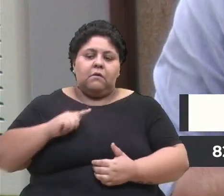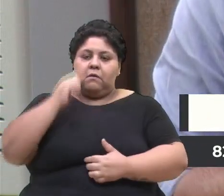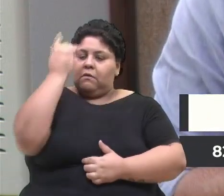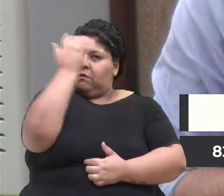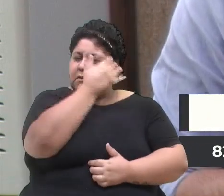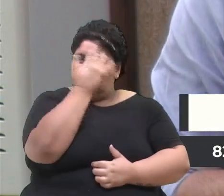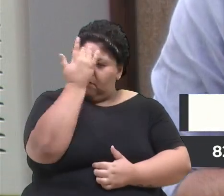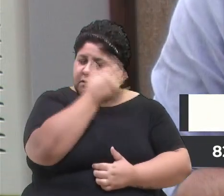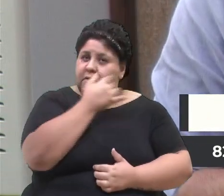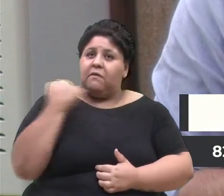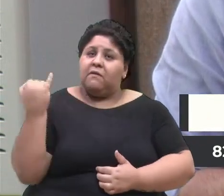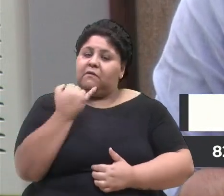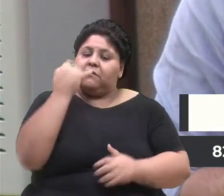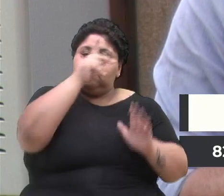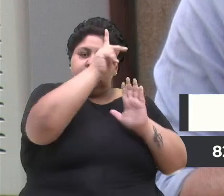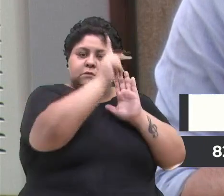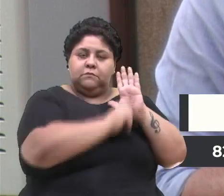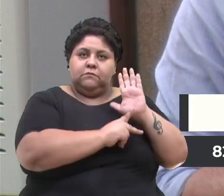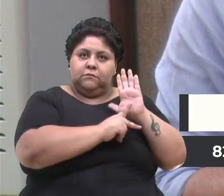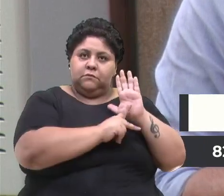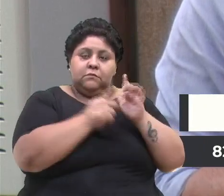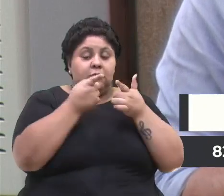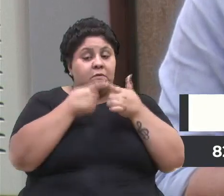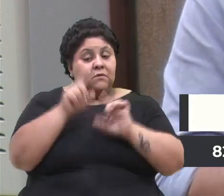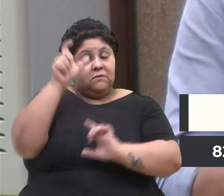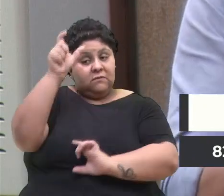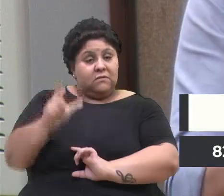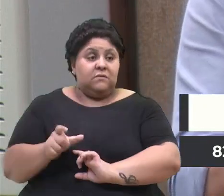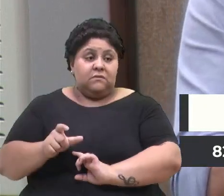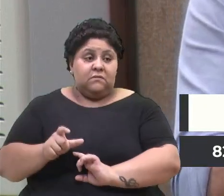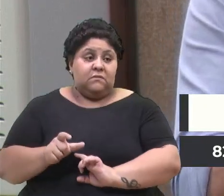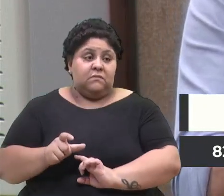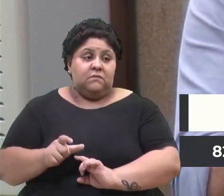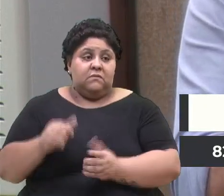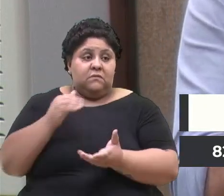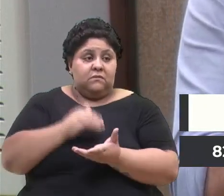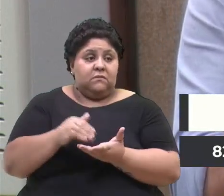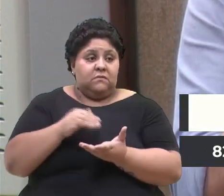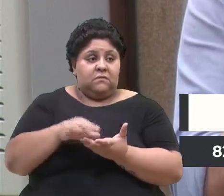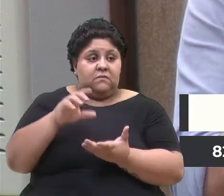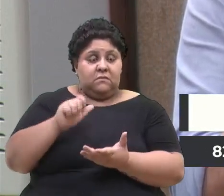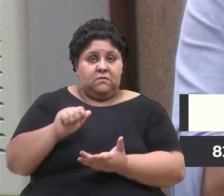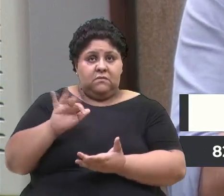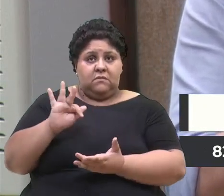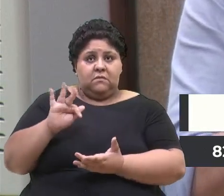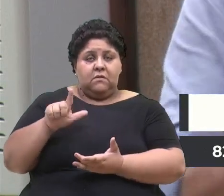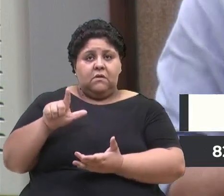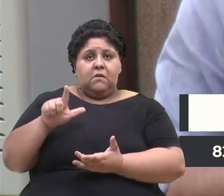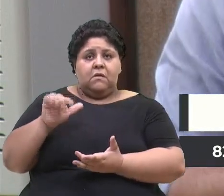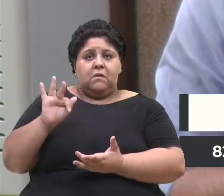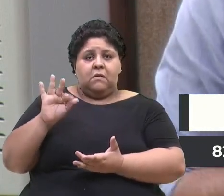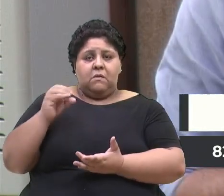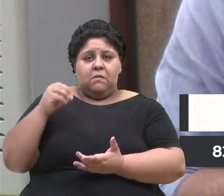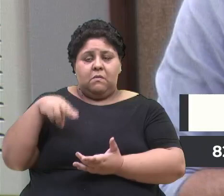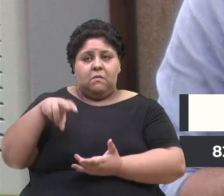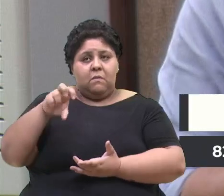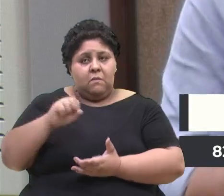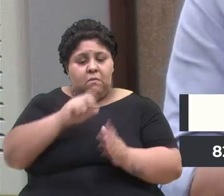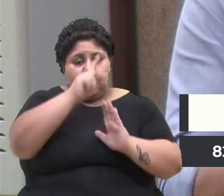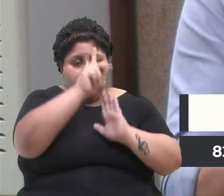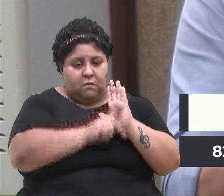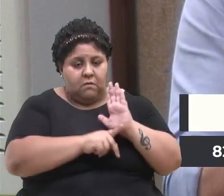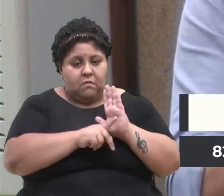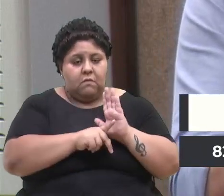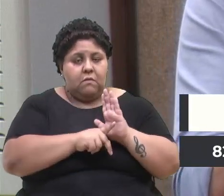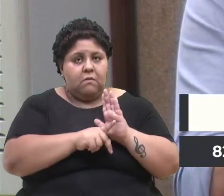importante projeto, mas na pessoa do secretário Alfonso Willenbrink, que capitaneou este projeto também. Cumprimentos a todos que